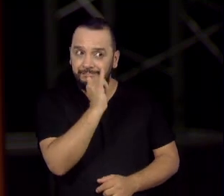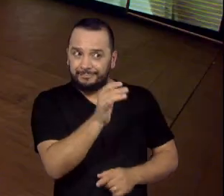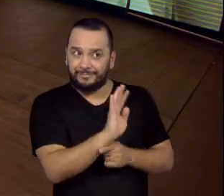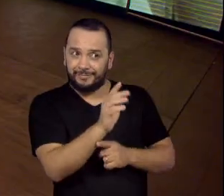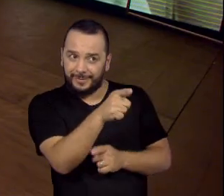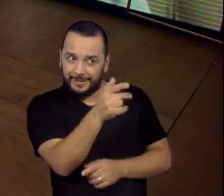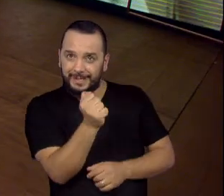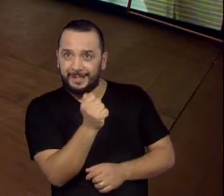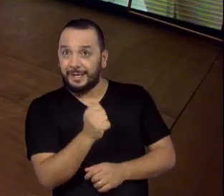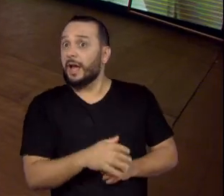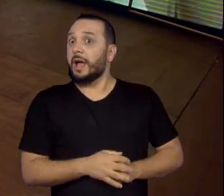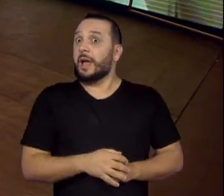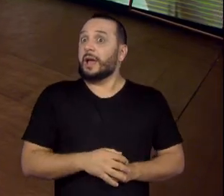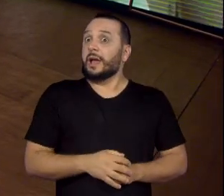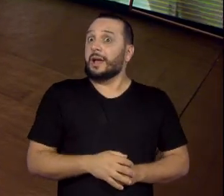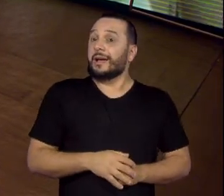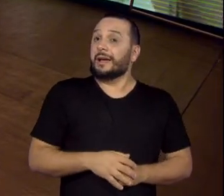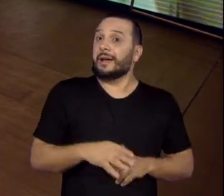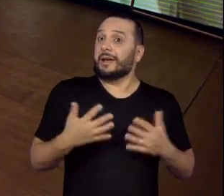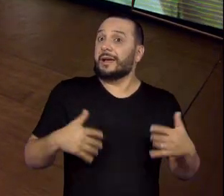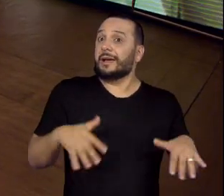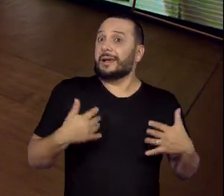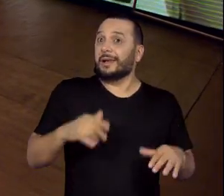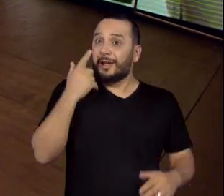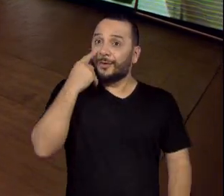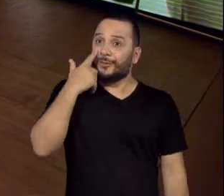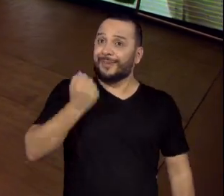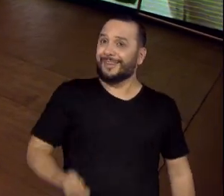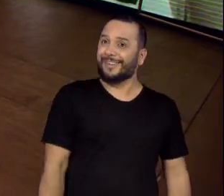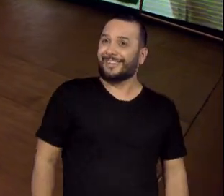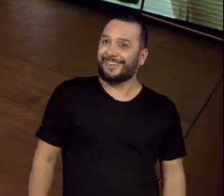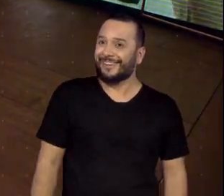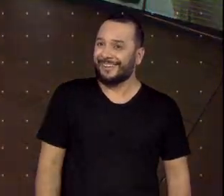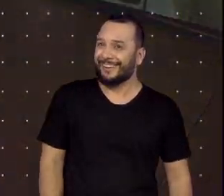ouvir? Ela, quero ver.